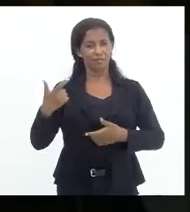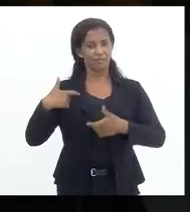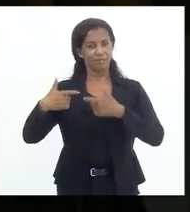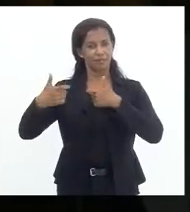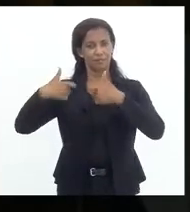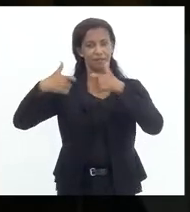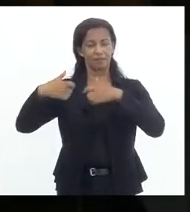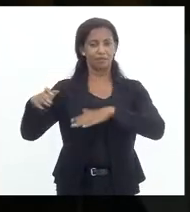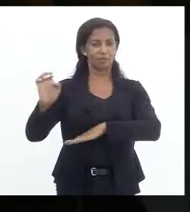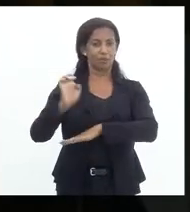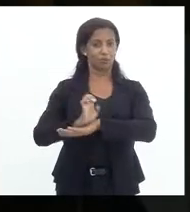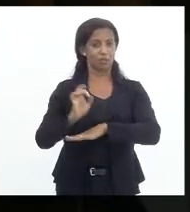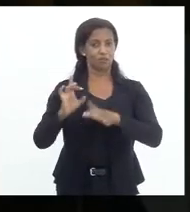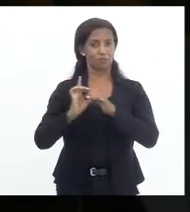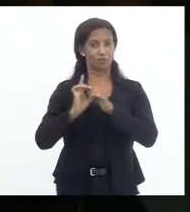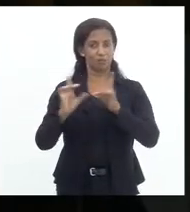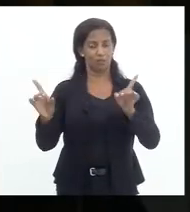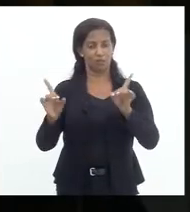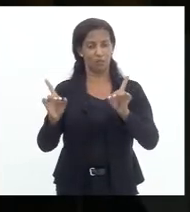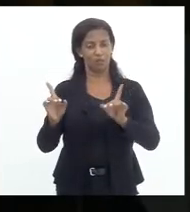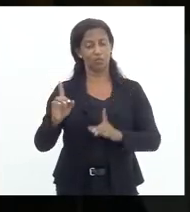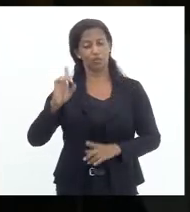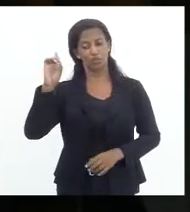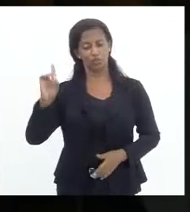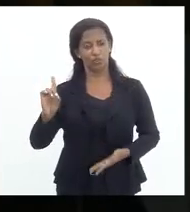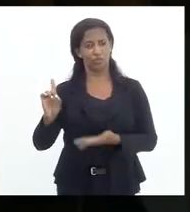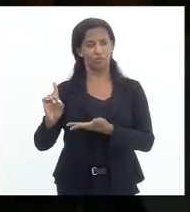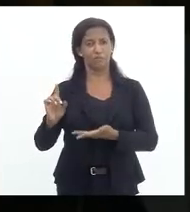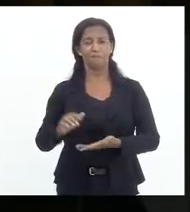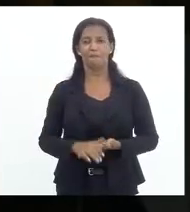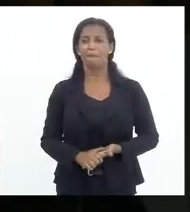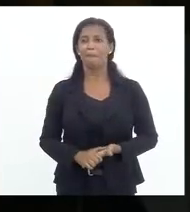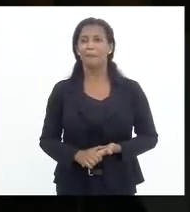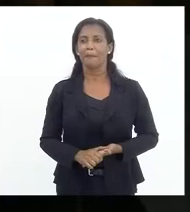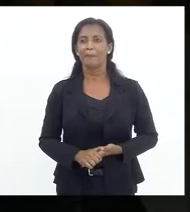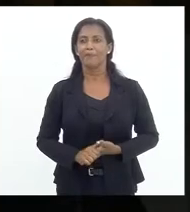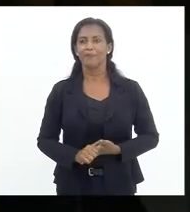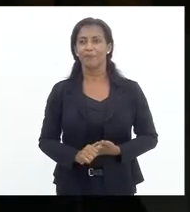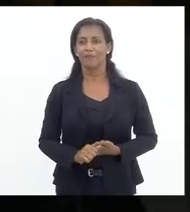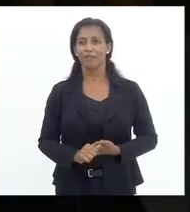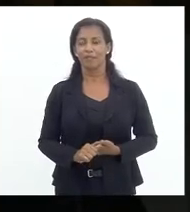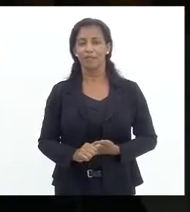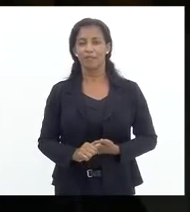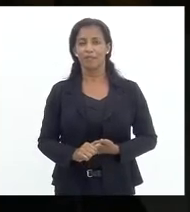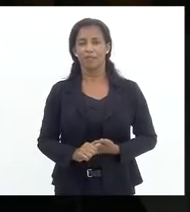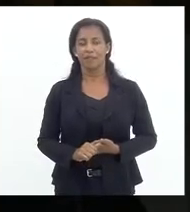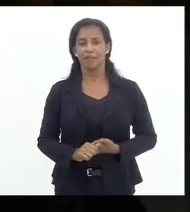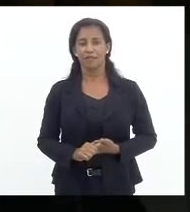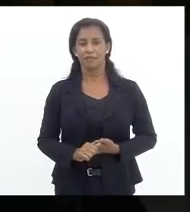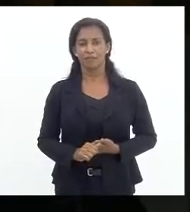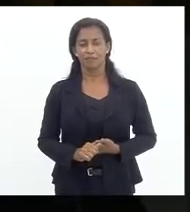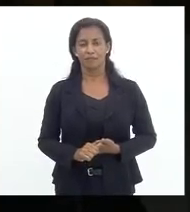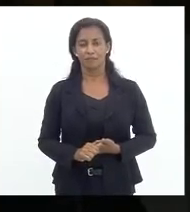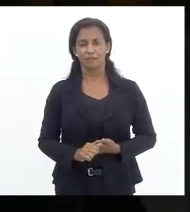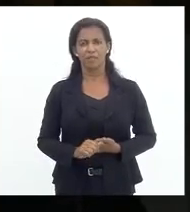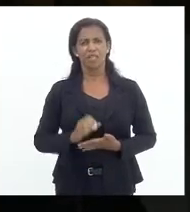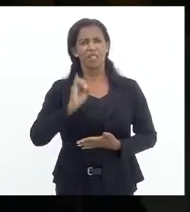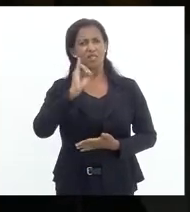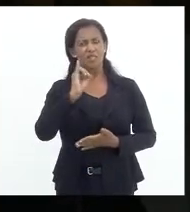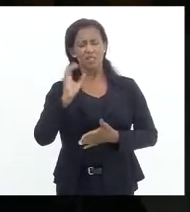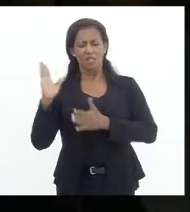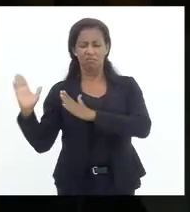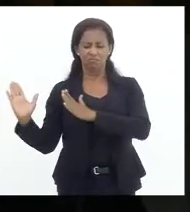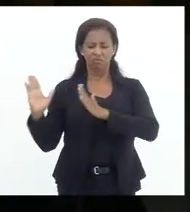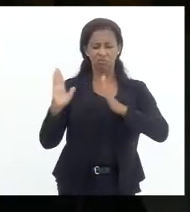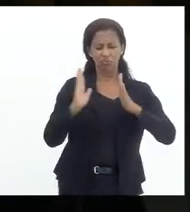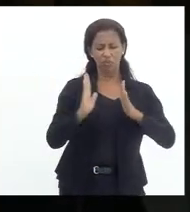pelo Estado democrático de direito se chegamos Aonde estamos foi porque se